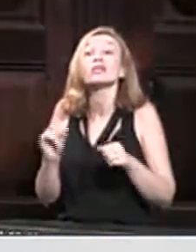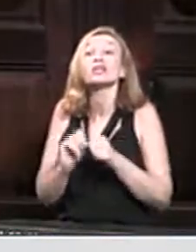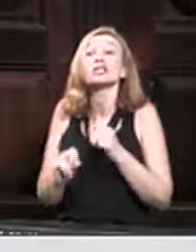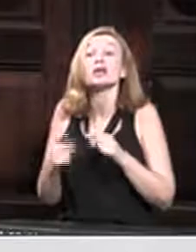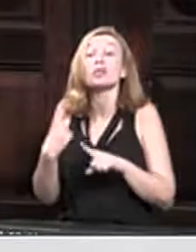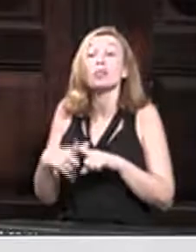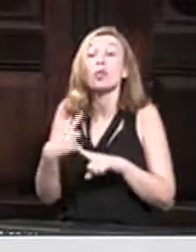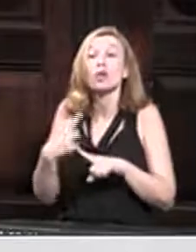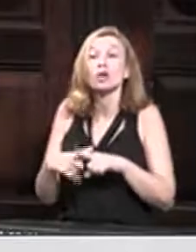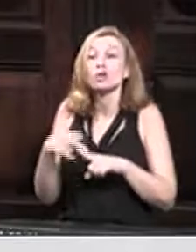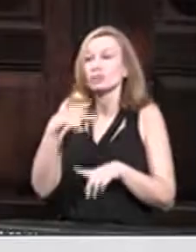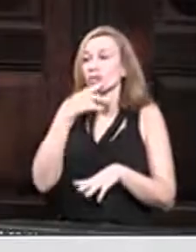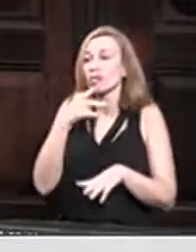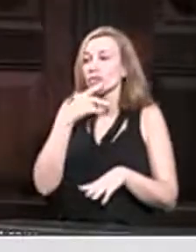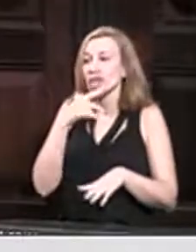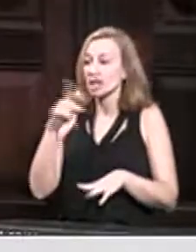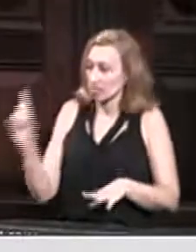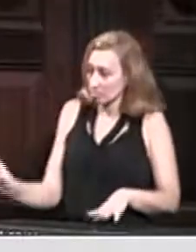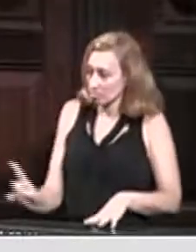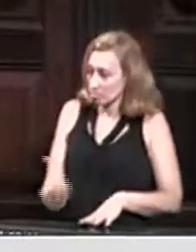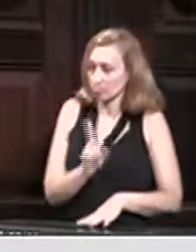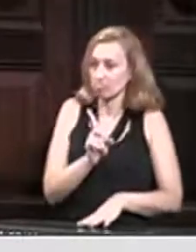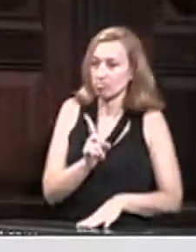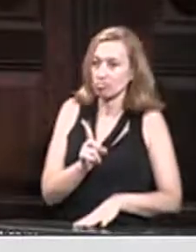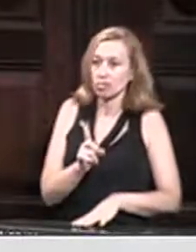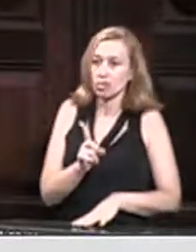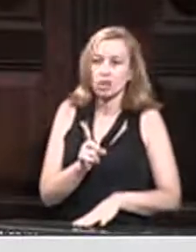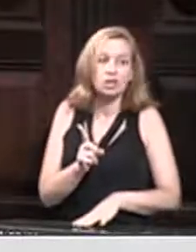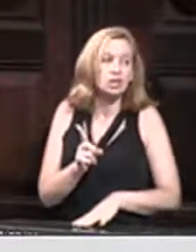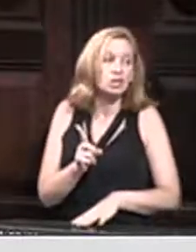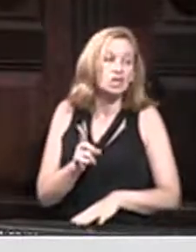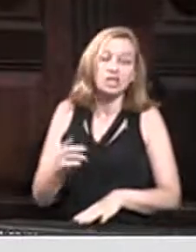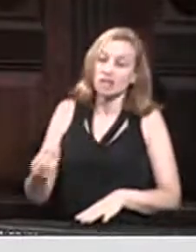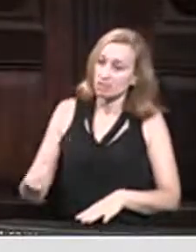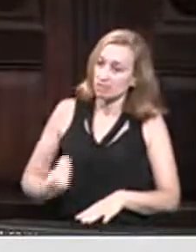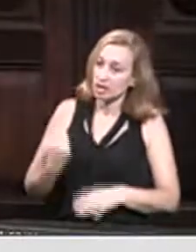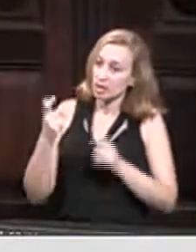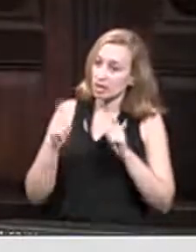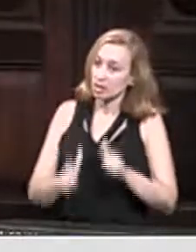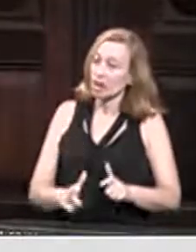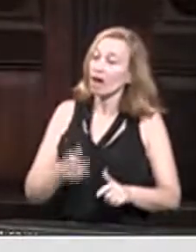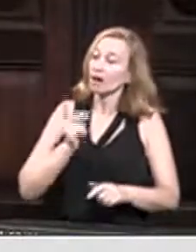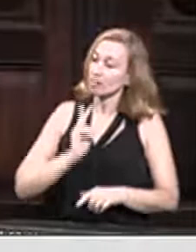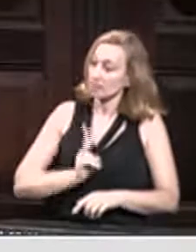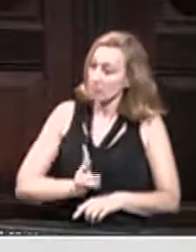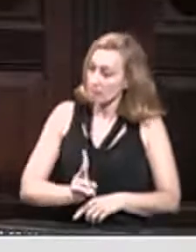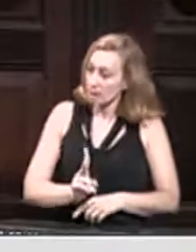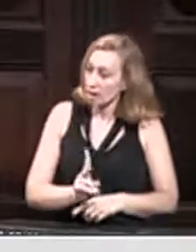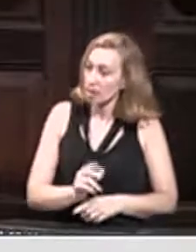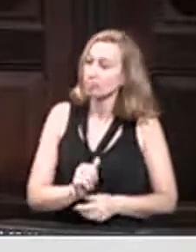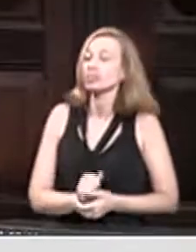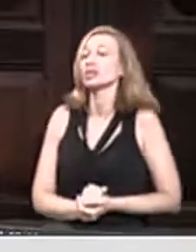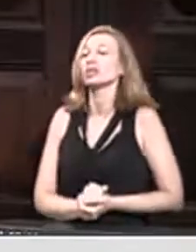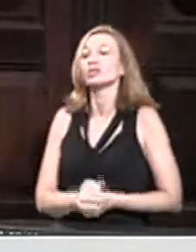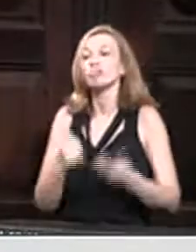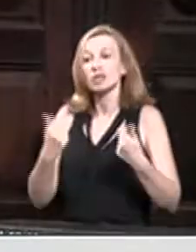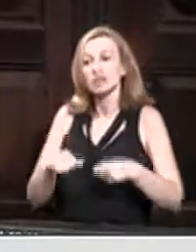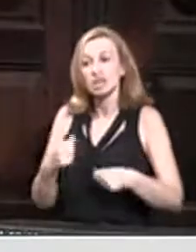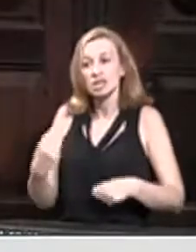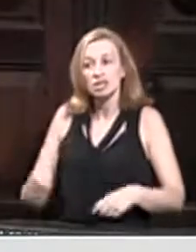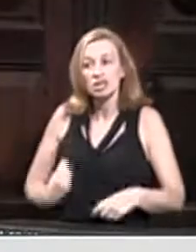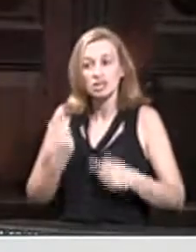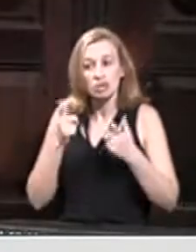parlamentares integram as comissões, dão os seus pareceres quando são relatores,